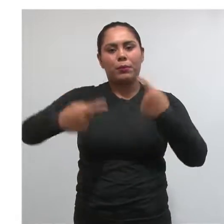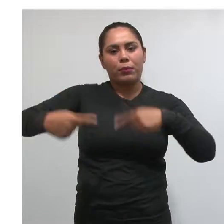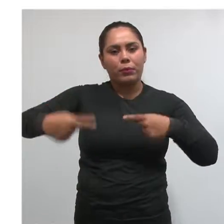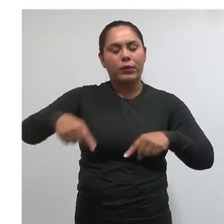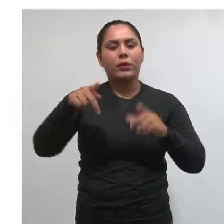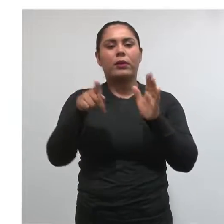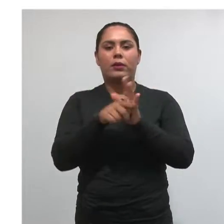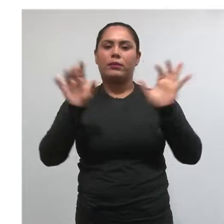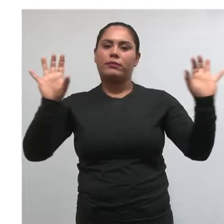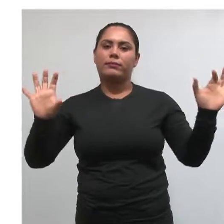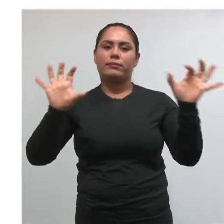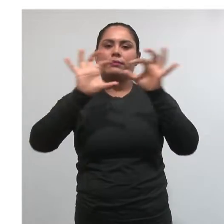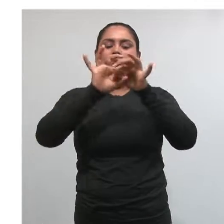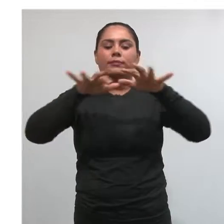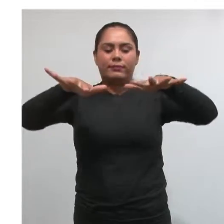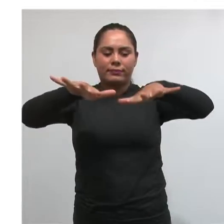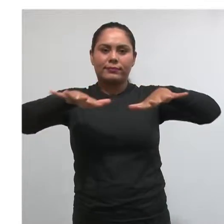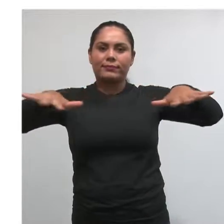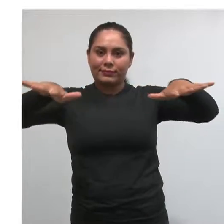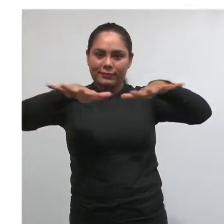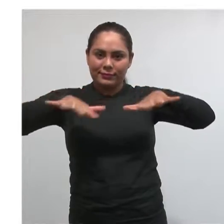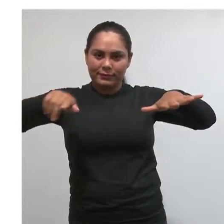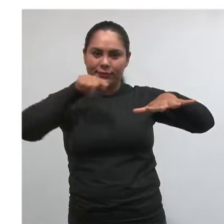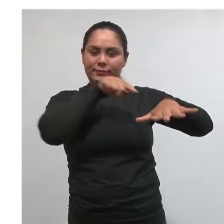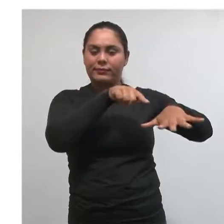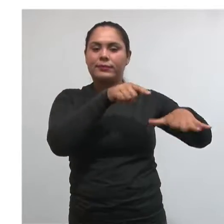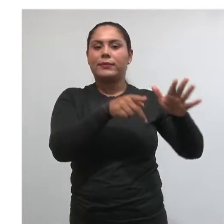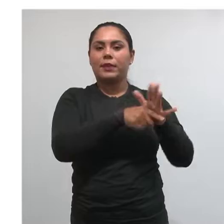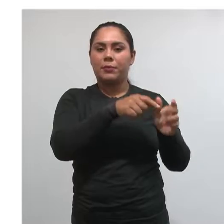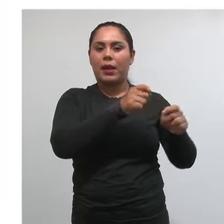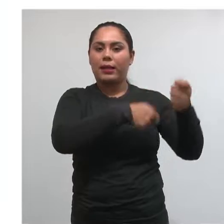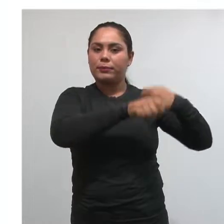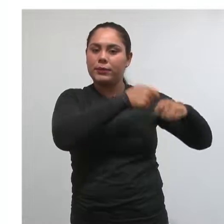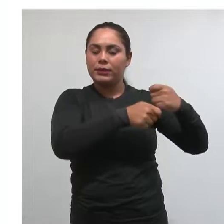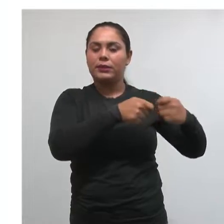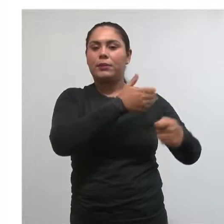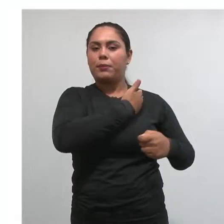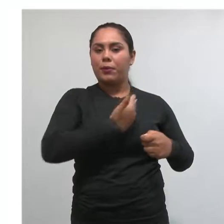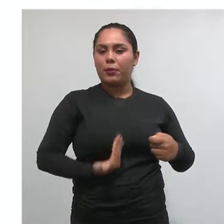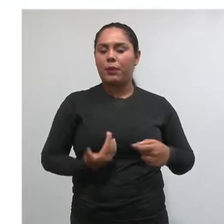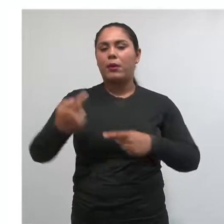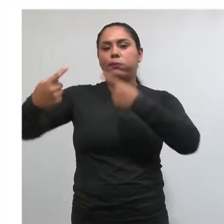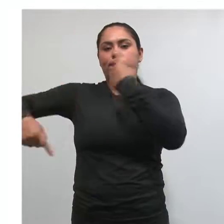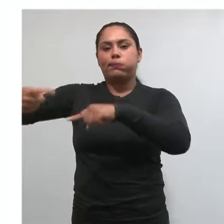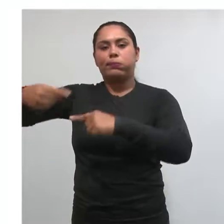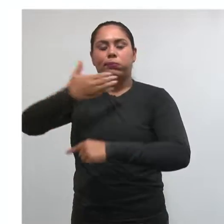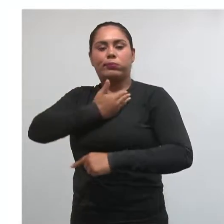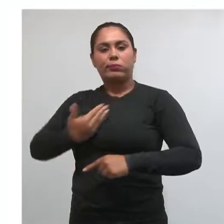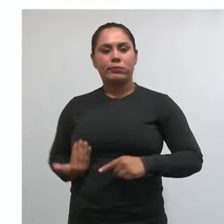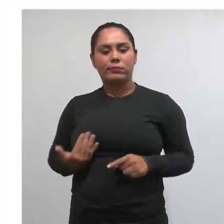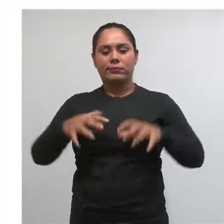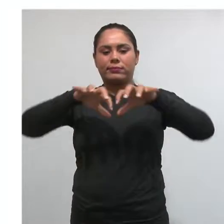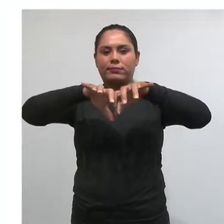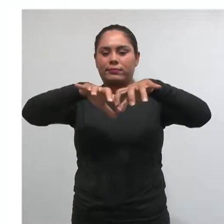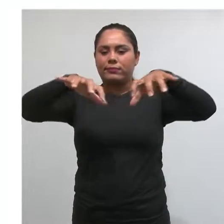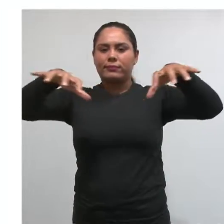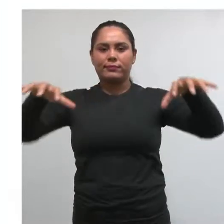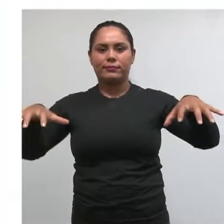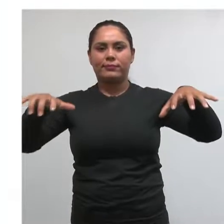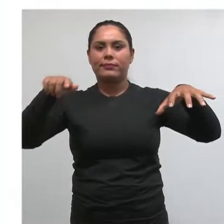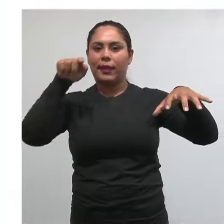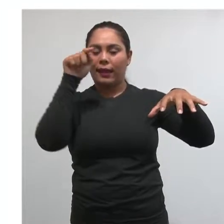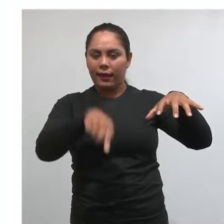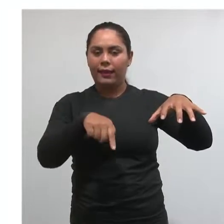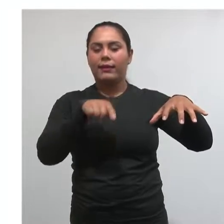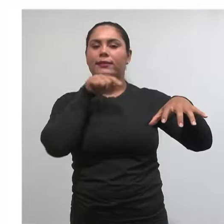entre os dois campos, que são administração pública e política pública, como campos distintos. Uma